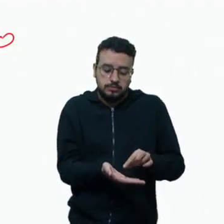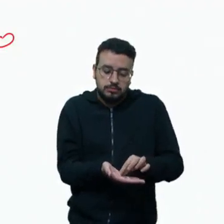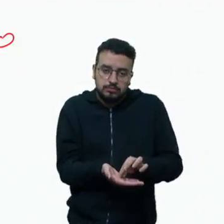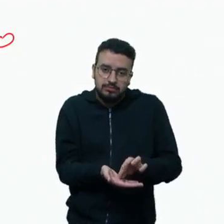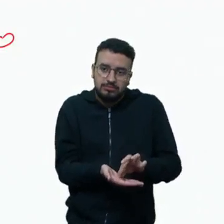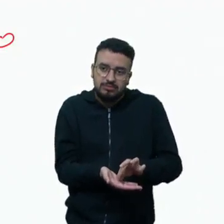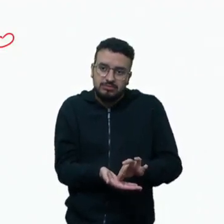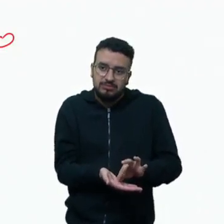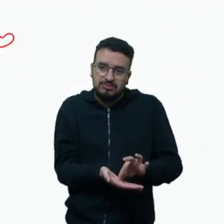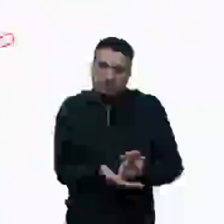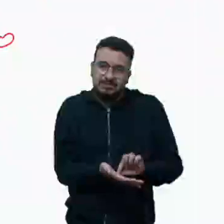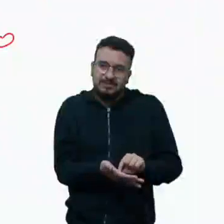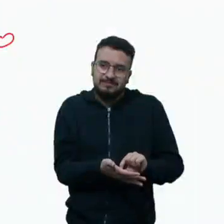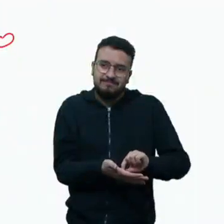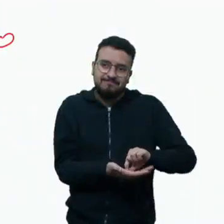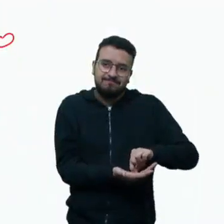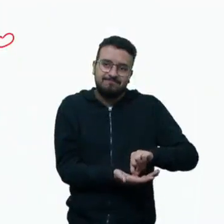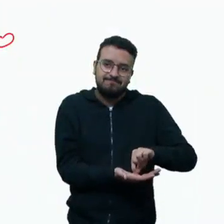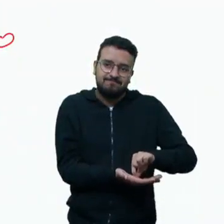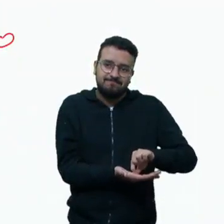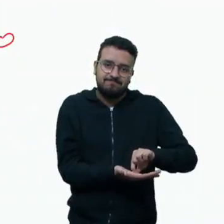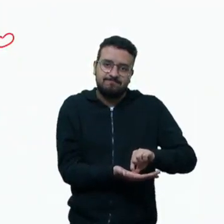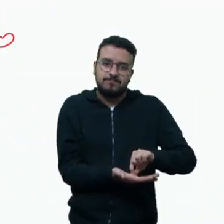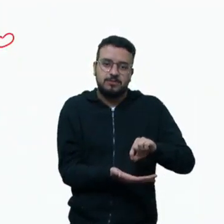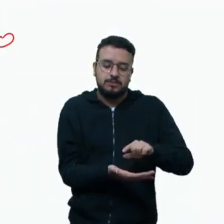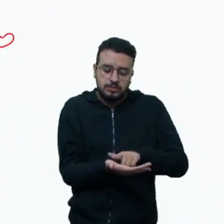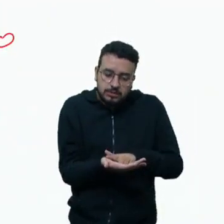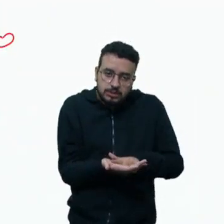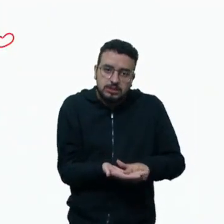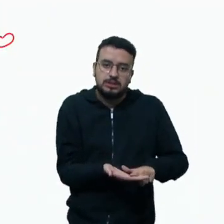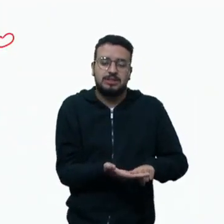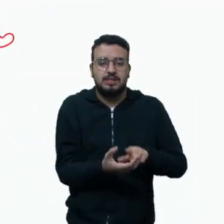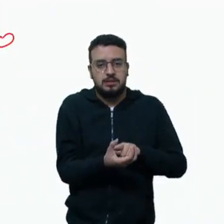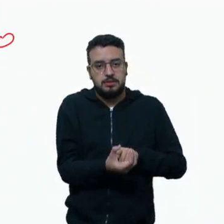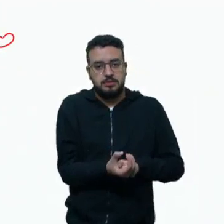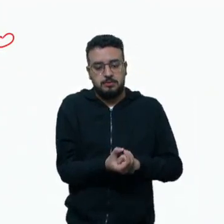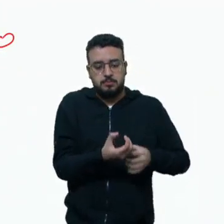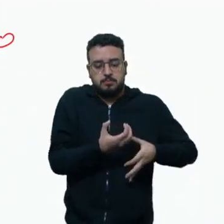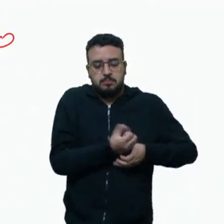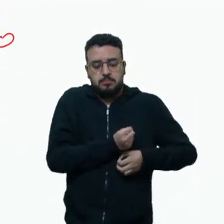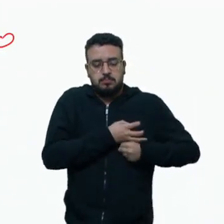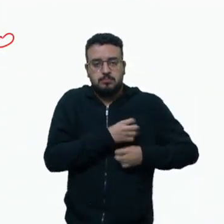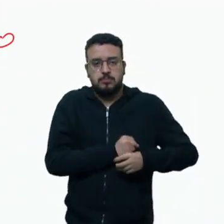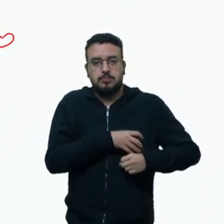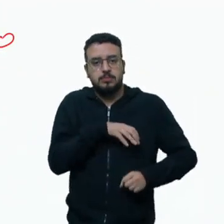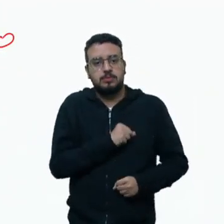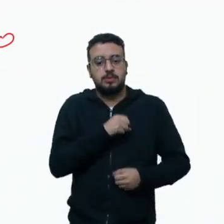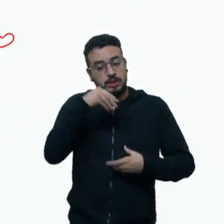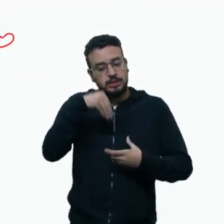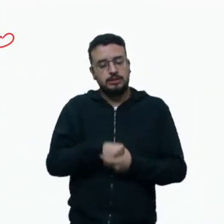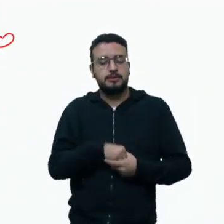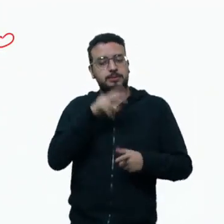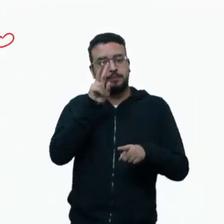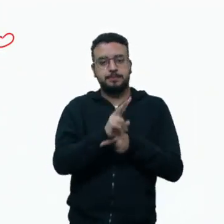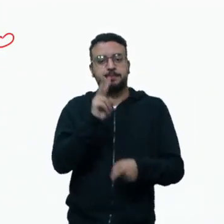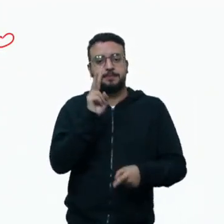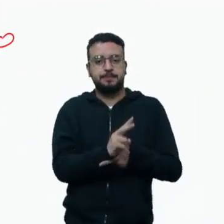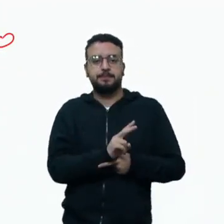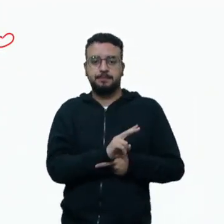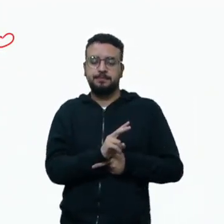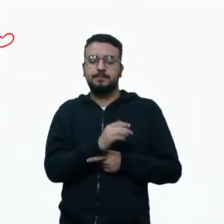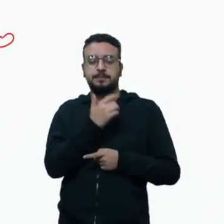O endocárdio, ele atua como revestimento interno protetor das câmaras e